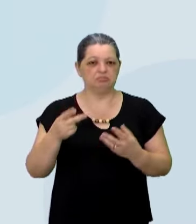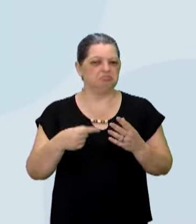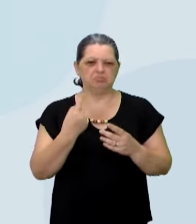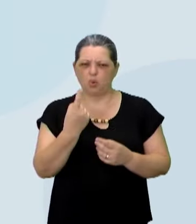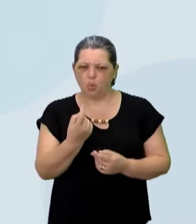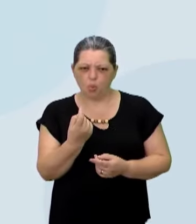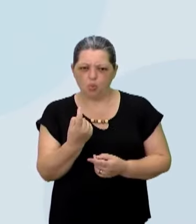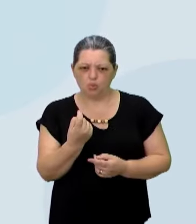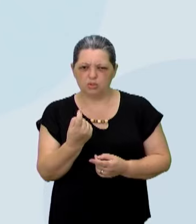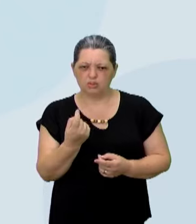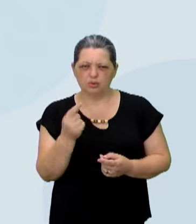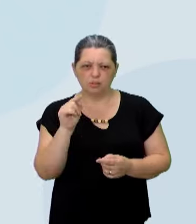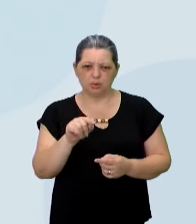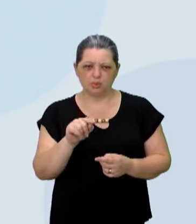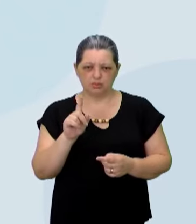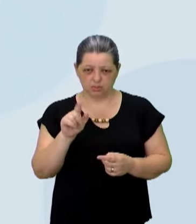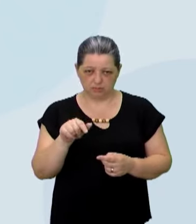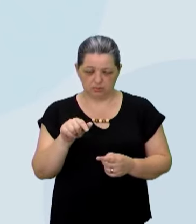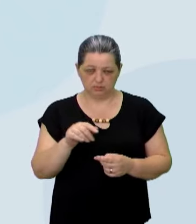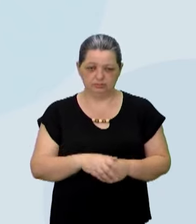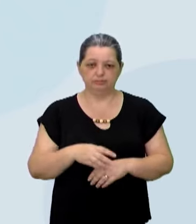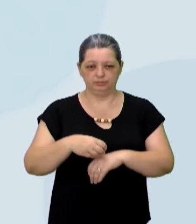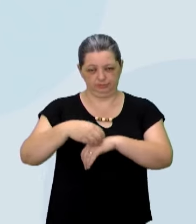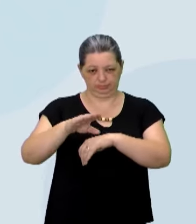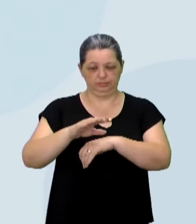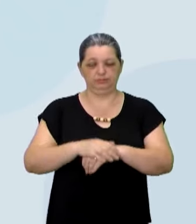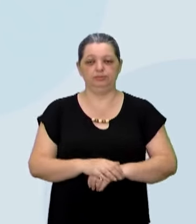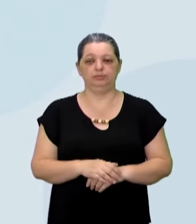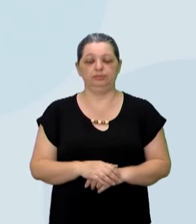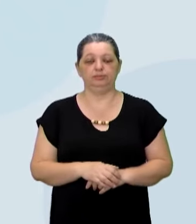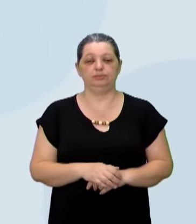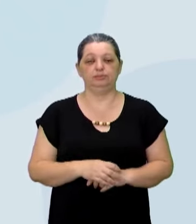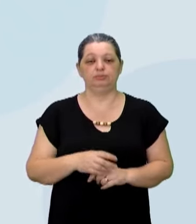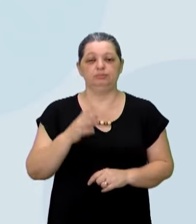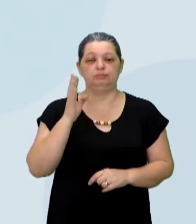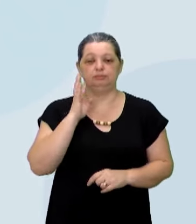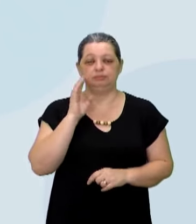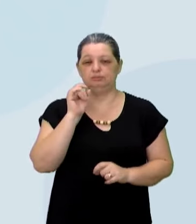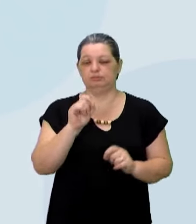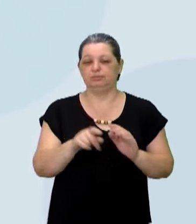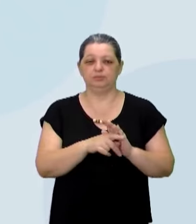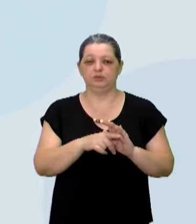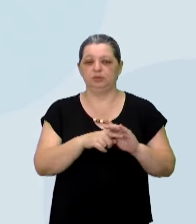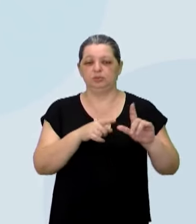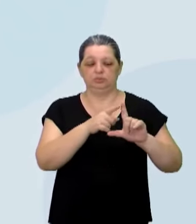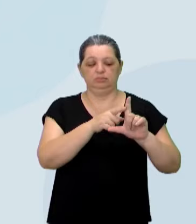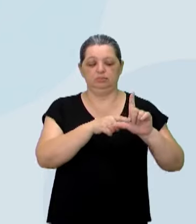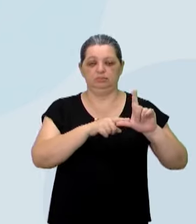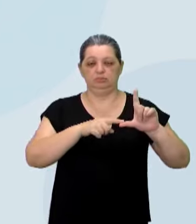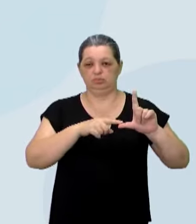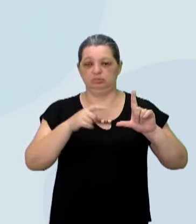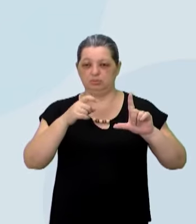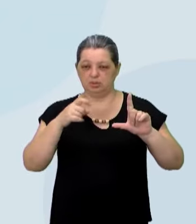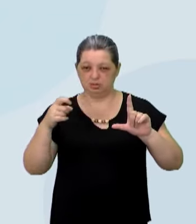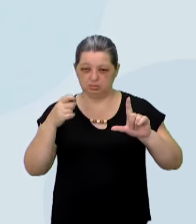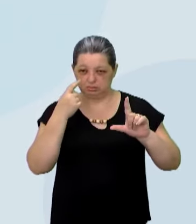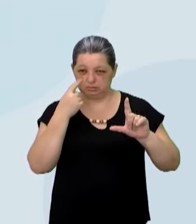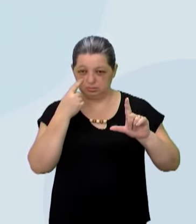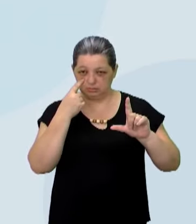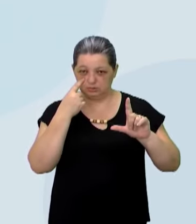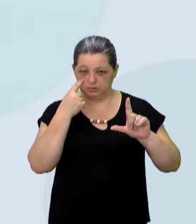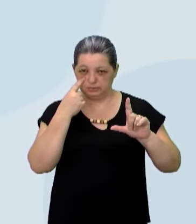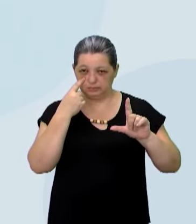ponto. Eu também. Só com essa dica já era suficiente. Sabe o que seria legal? Coloca um pontinho ali, um xizinho onde está o -2. tá aqui o